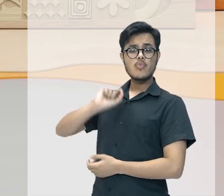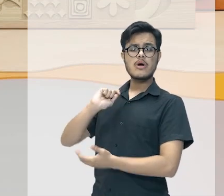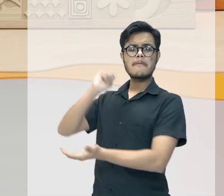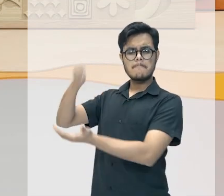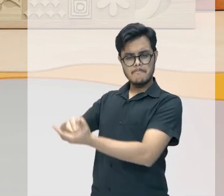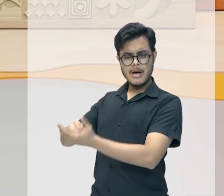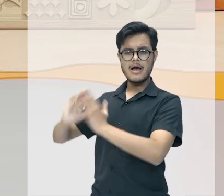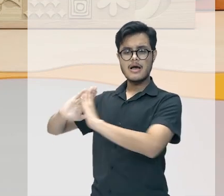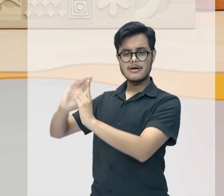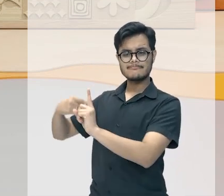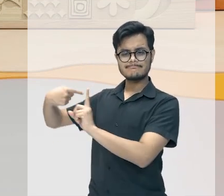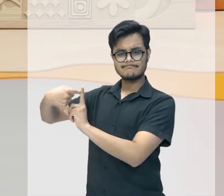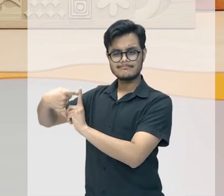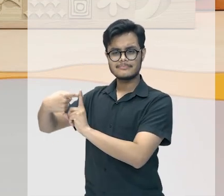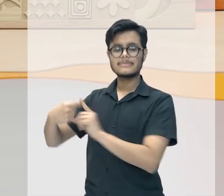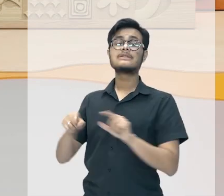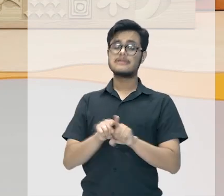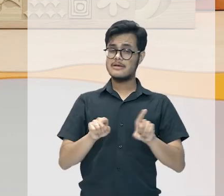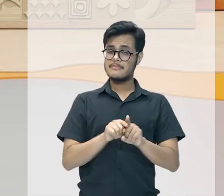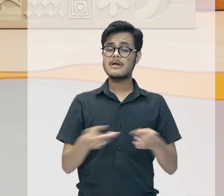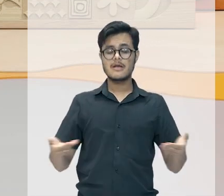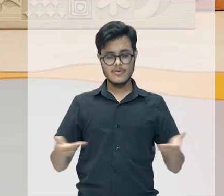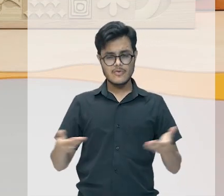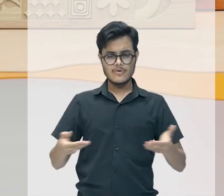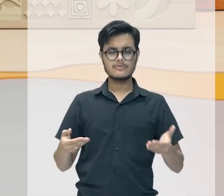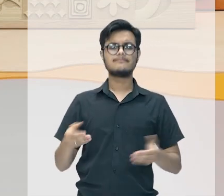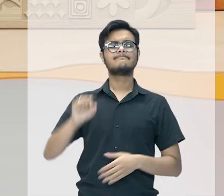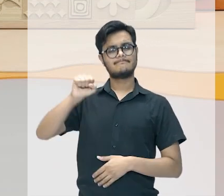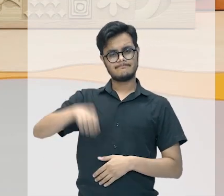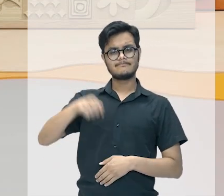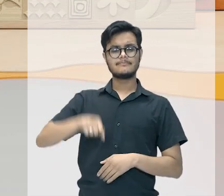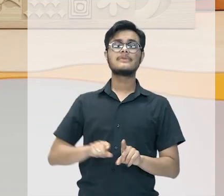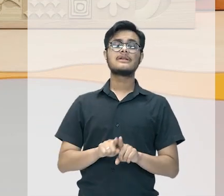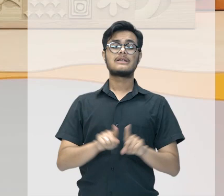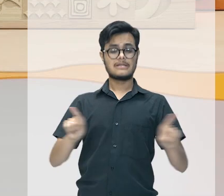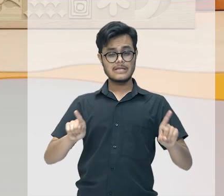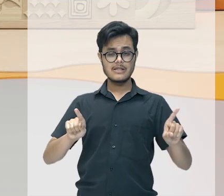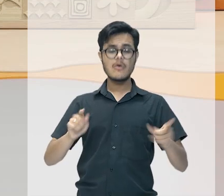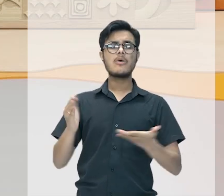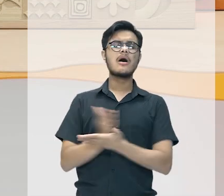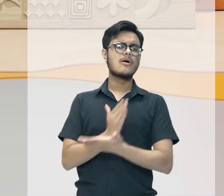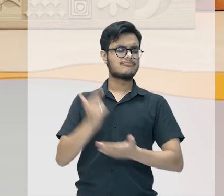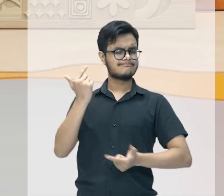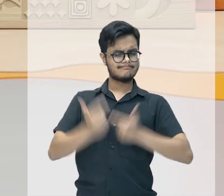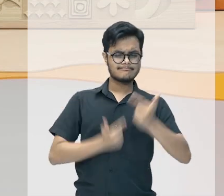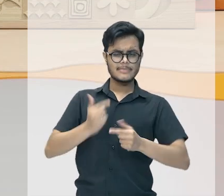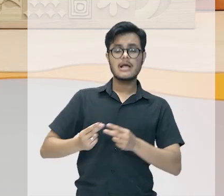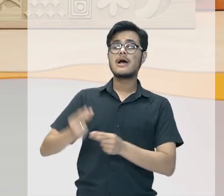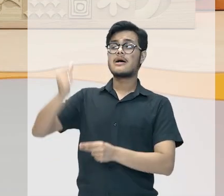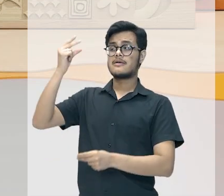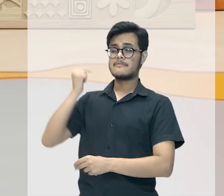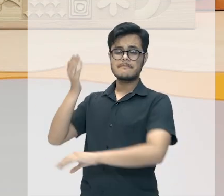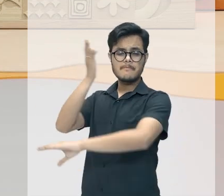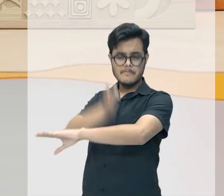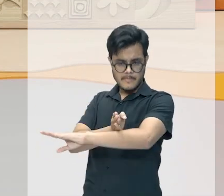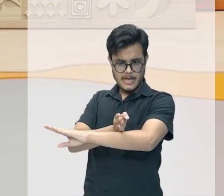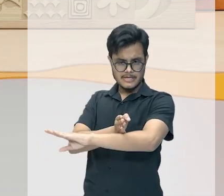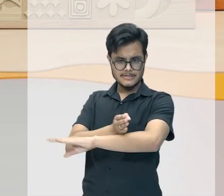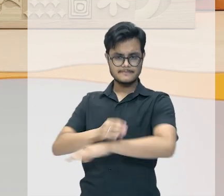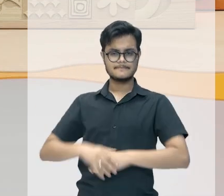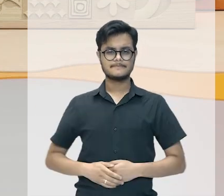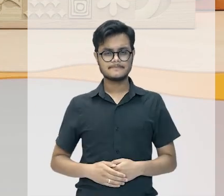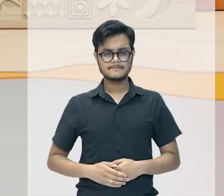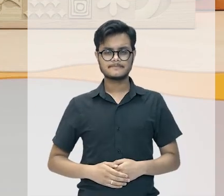igreja católica ainda hoje, tá? Isso é, então, resquícios de atividades que eram feitas, então, lá no período da Idade